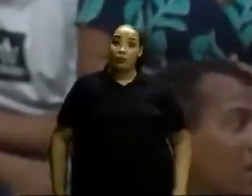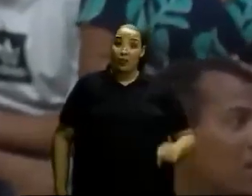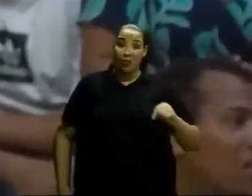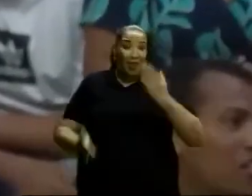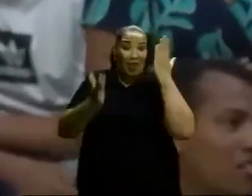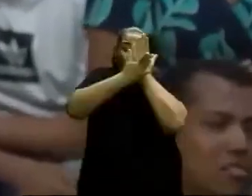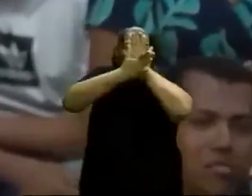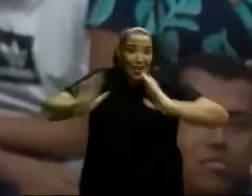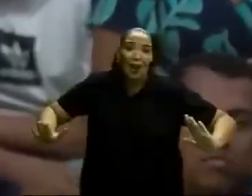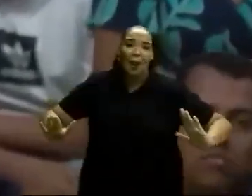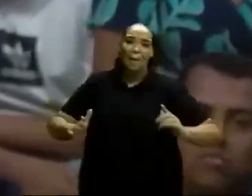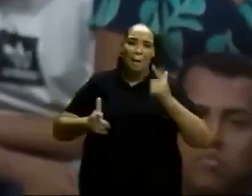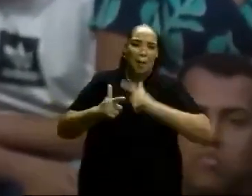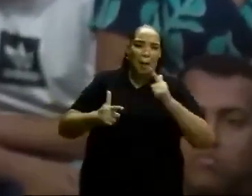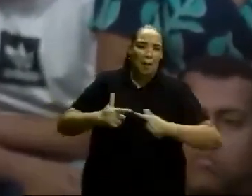acaba com isso.